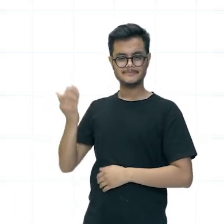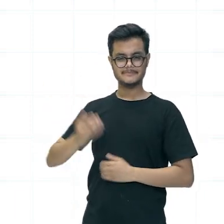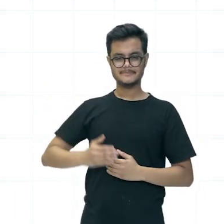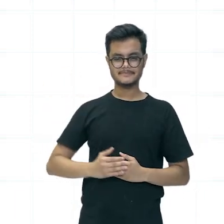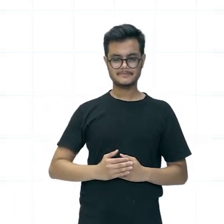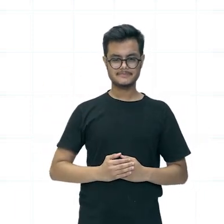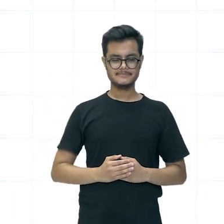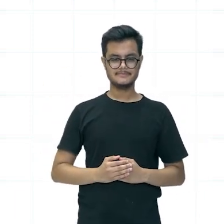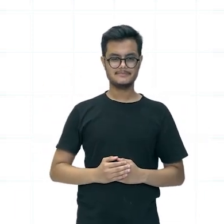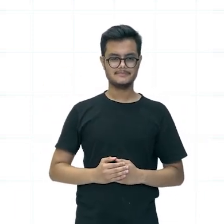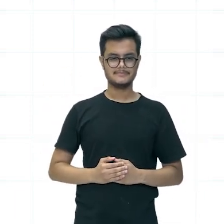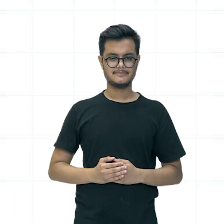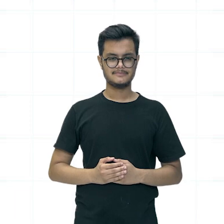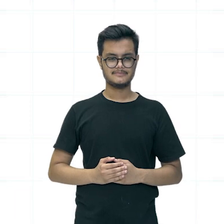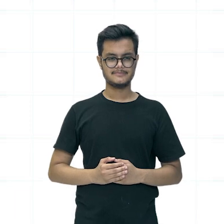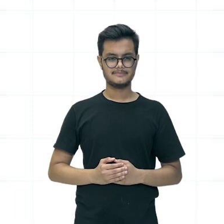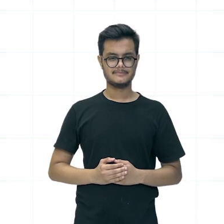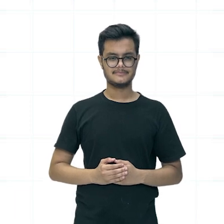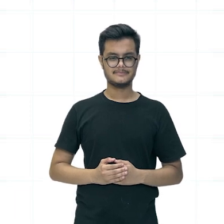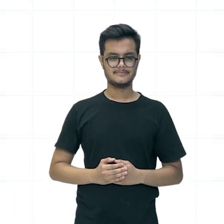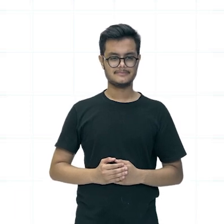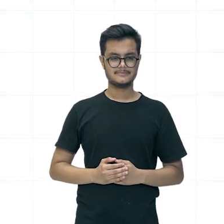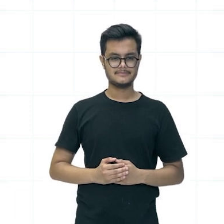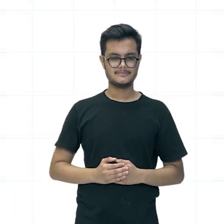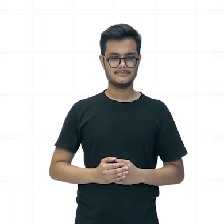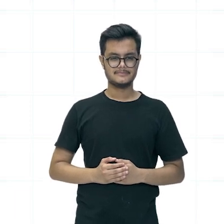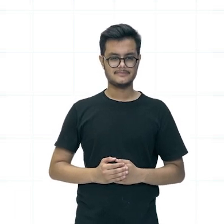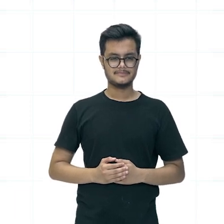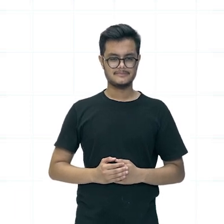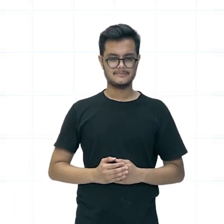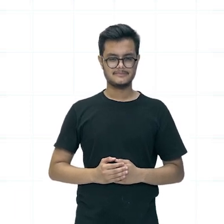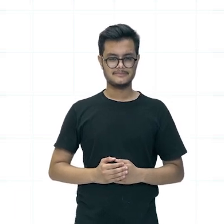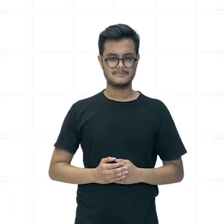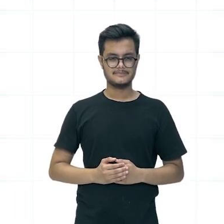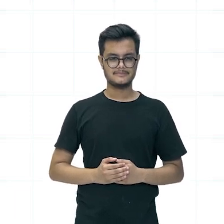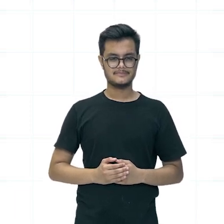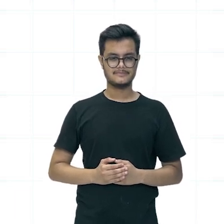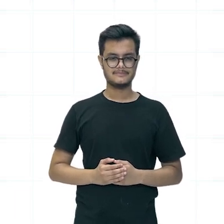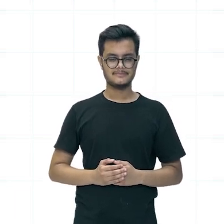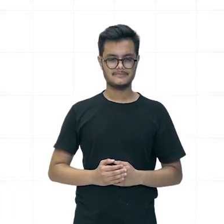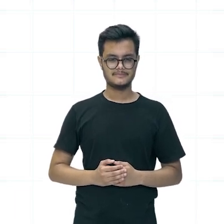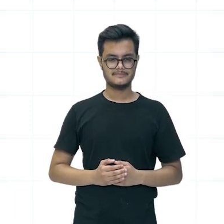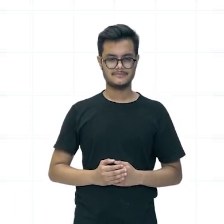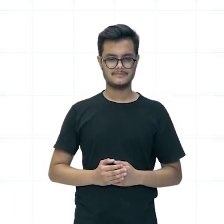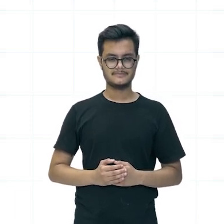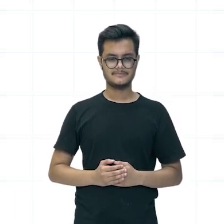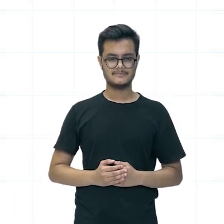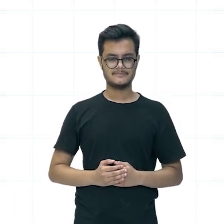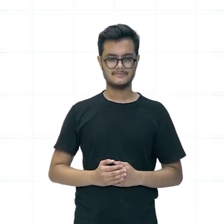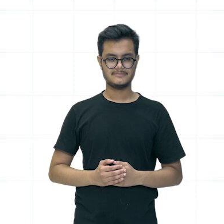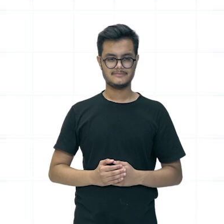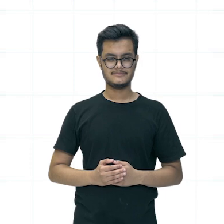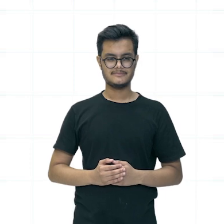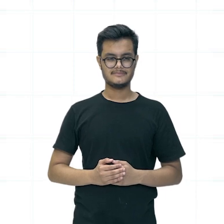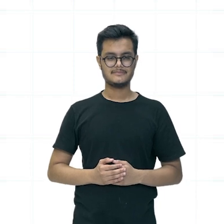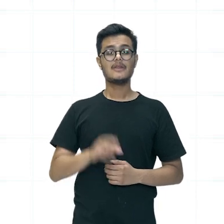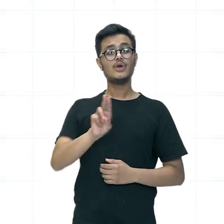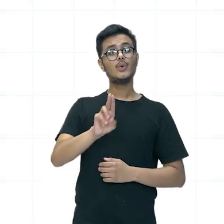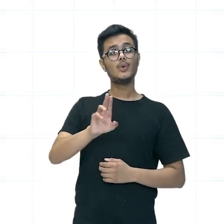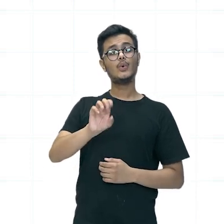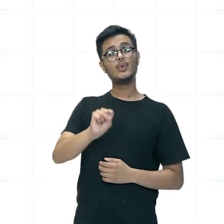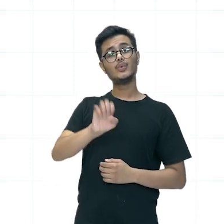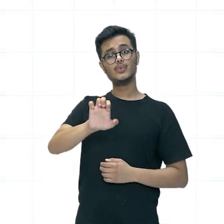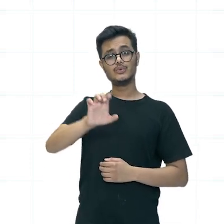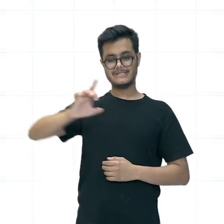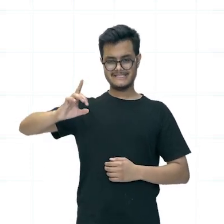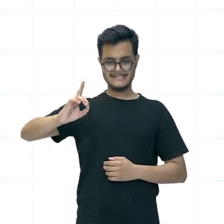fica caused, caused, caused, tá bom? Causar. Use vai ficar de que